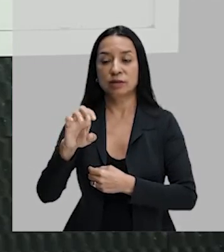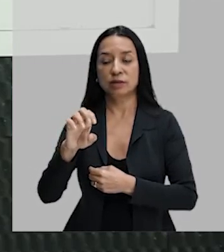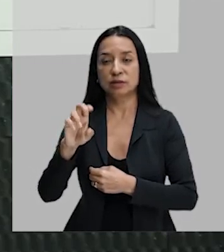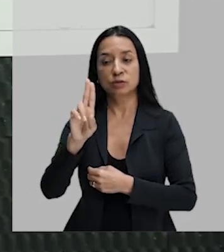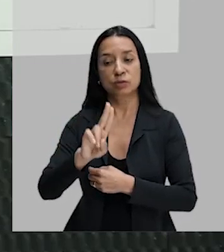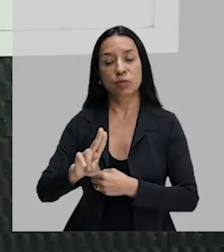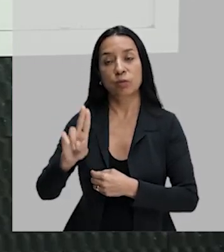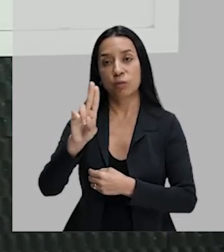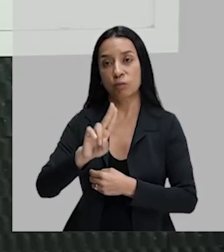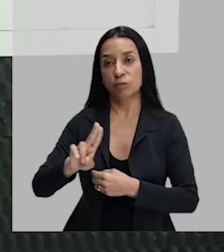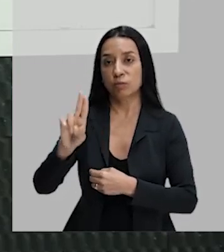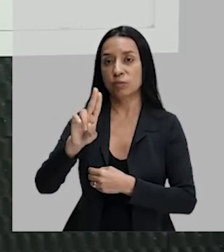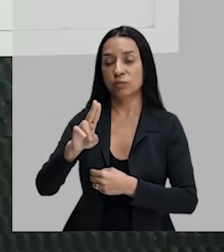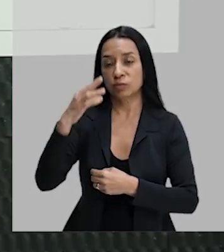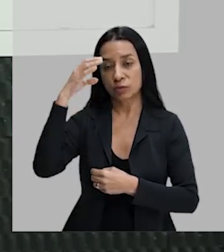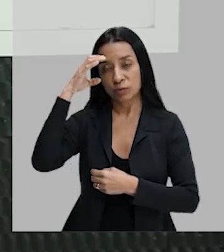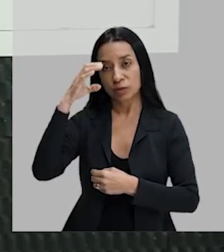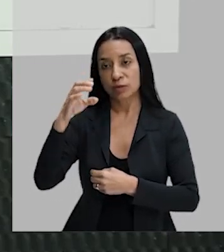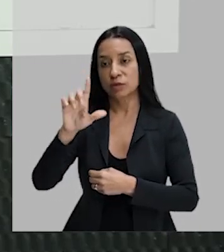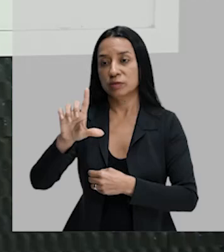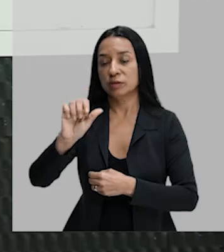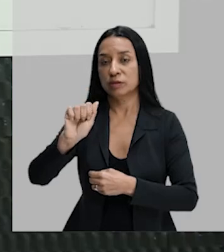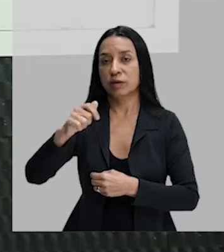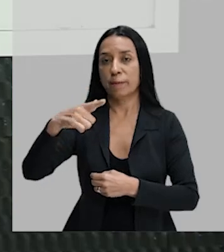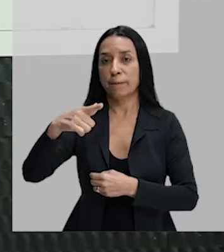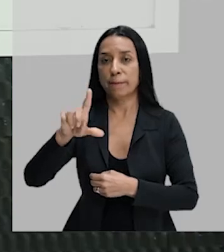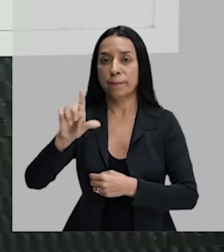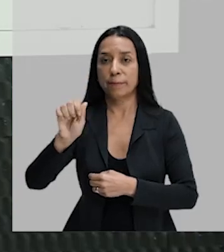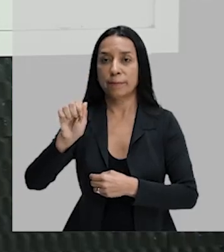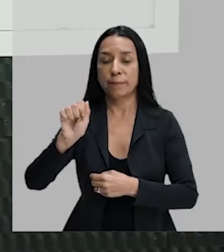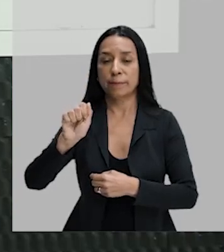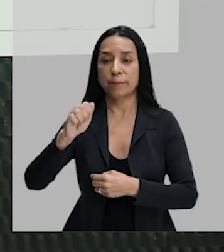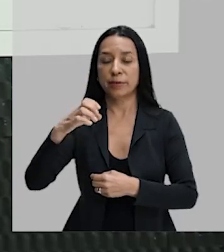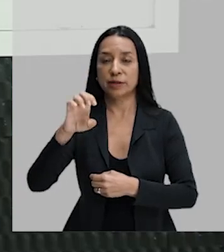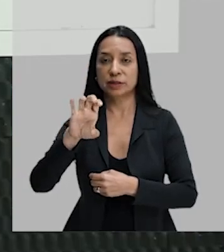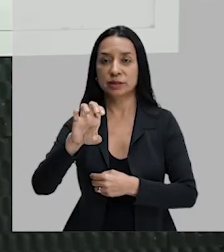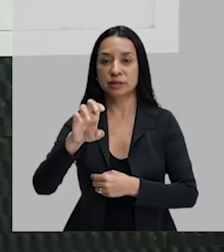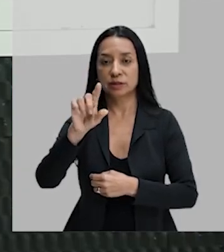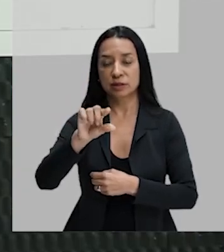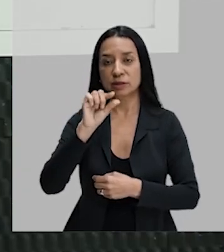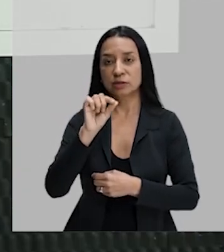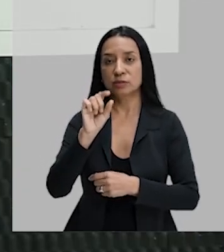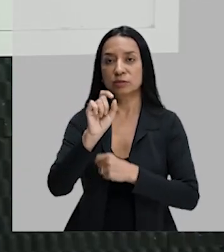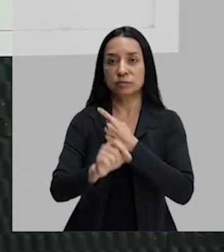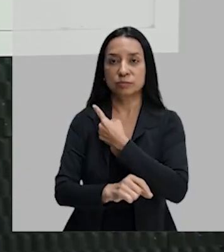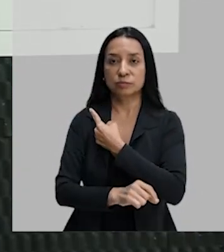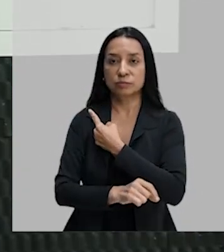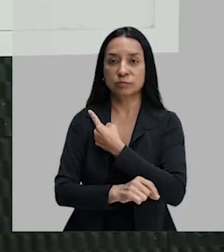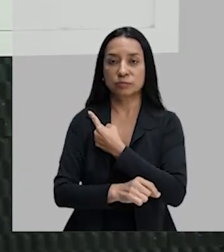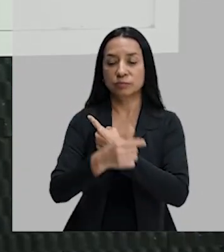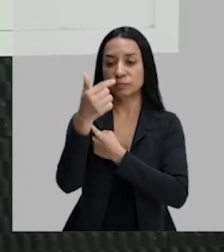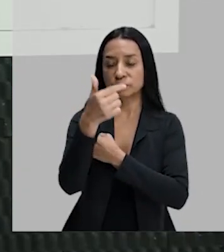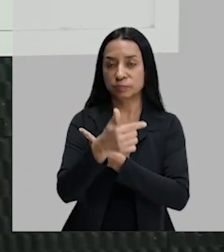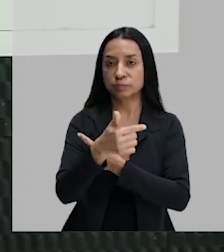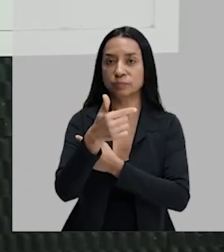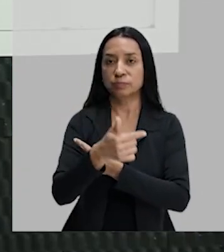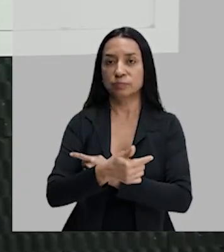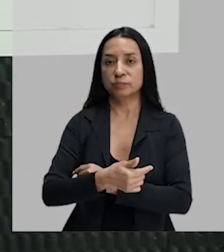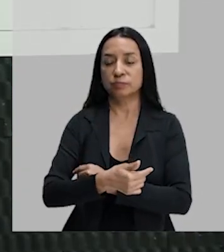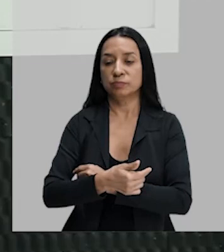aí O Teorema de Laplace certo então vou escolher eu vou escolher aqui essa segunda